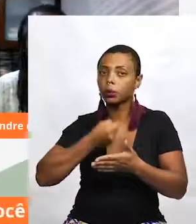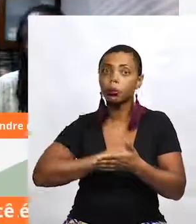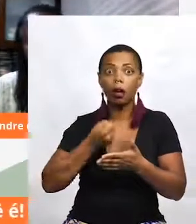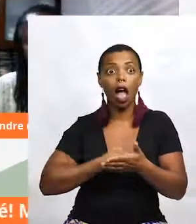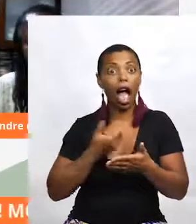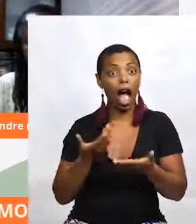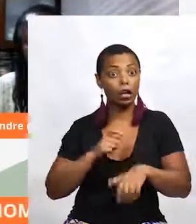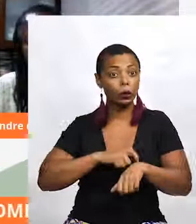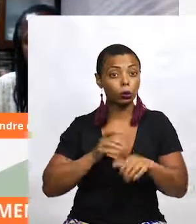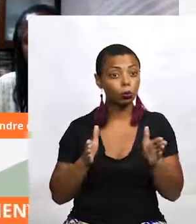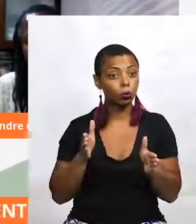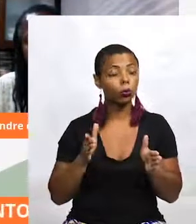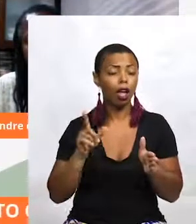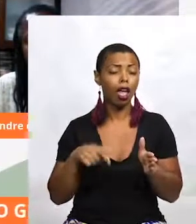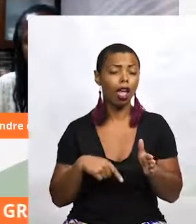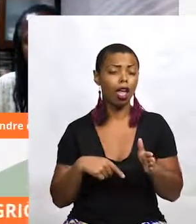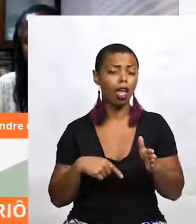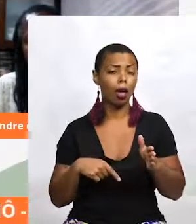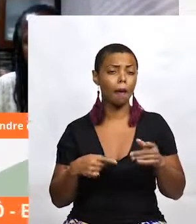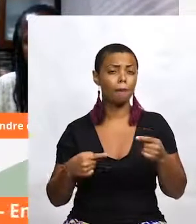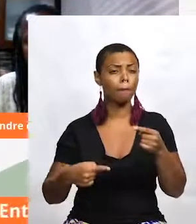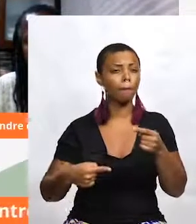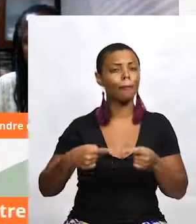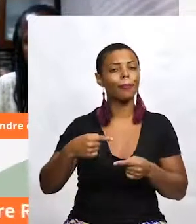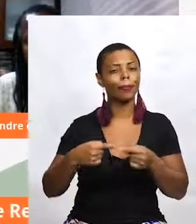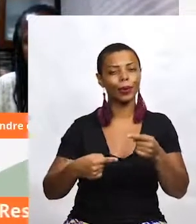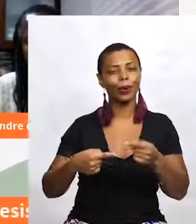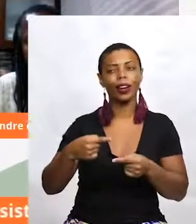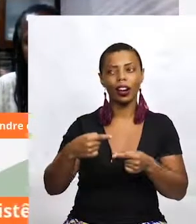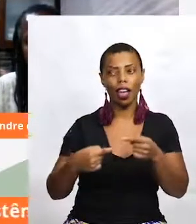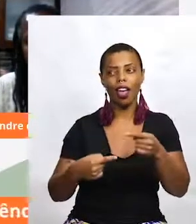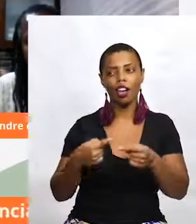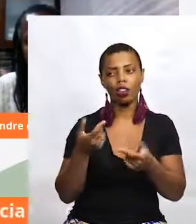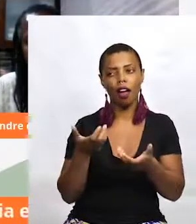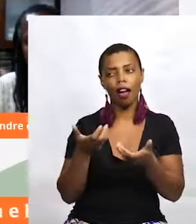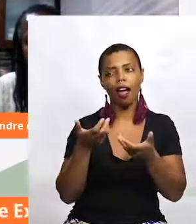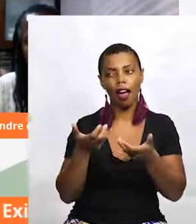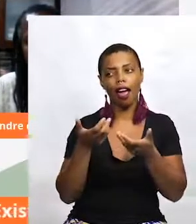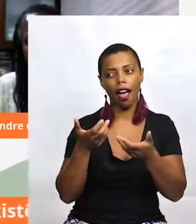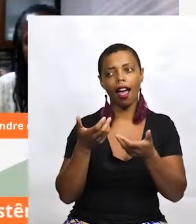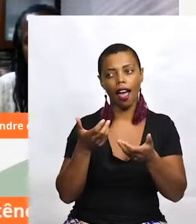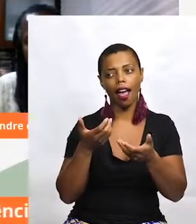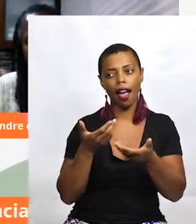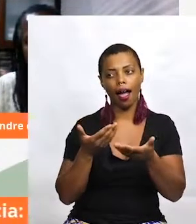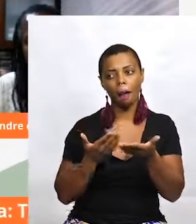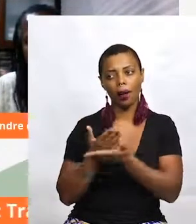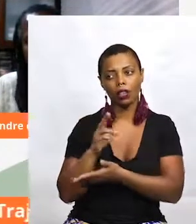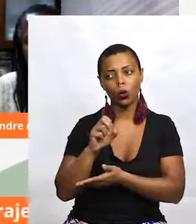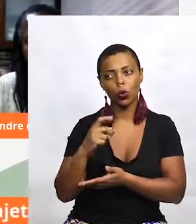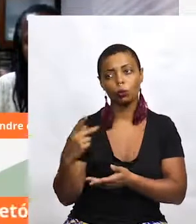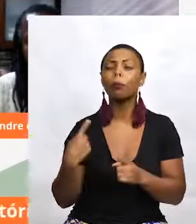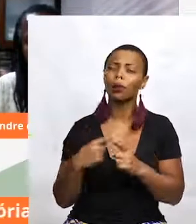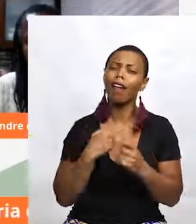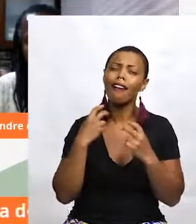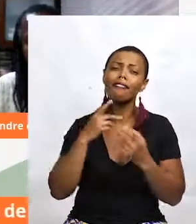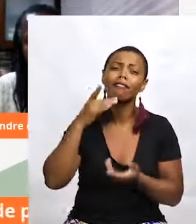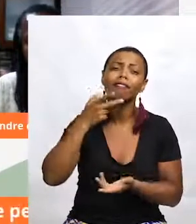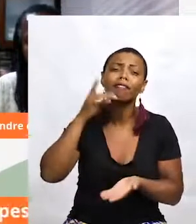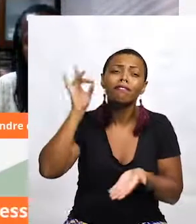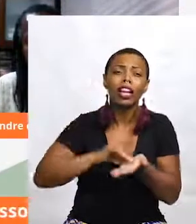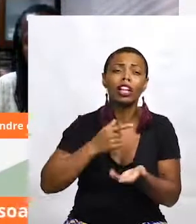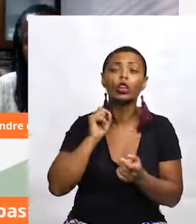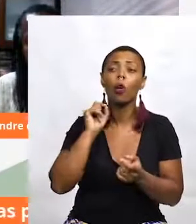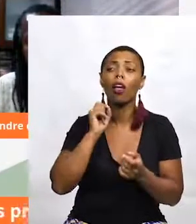politicamente era favorável que as cotas fossem implementadas. Estava ficando feio. Essa é a grande verdade. Por isso é que foi no apagar das